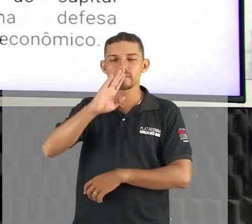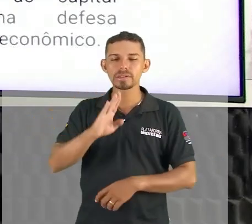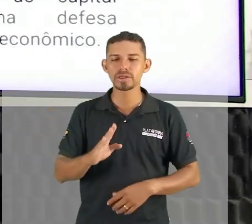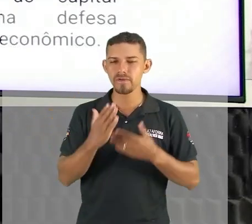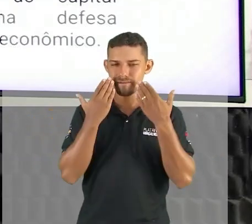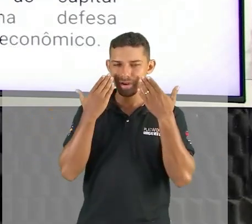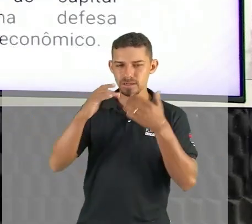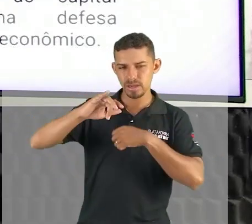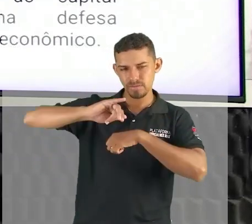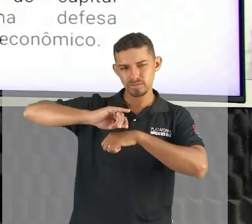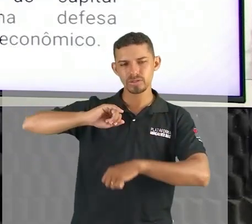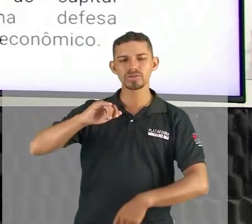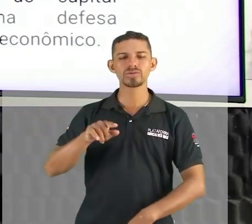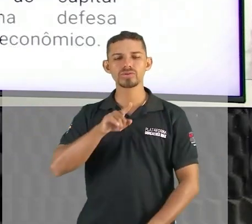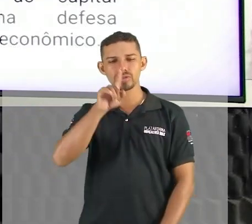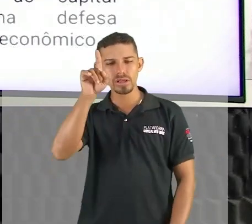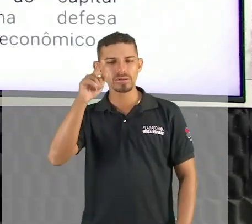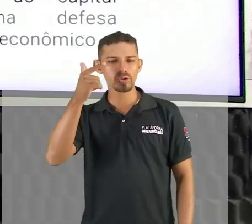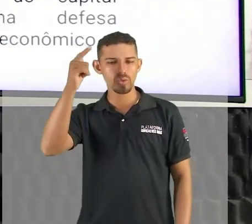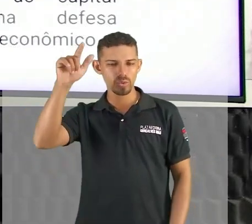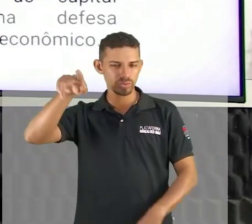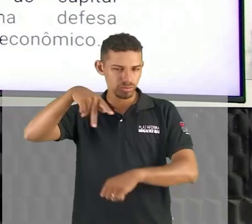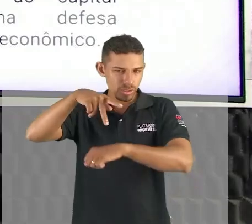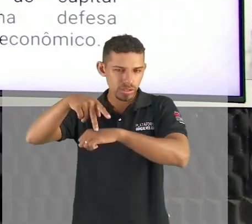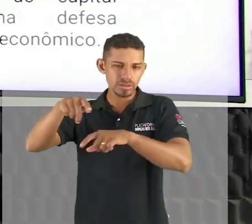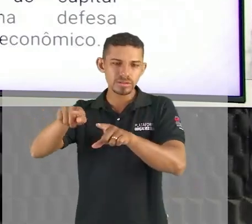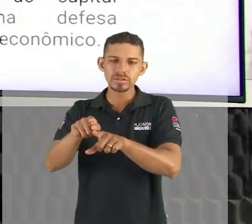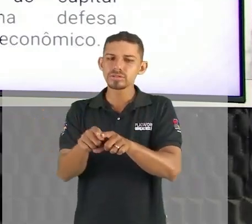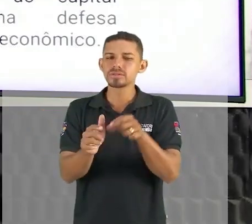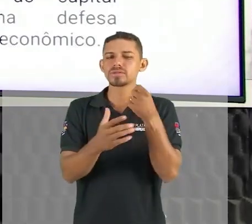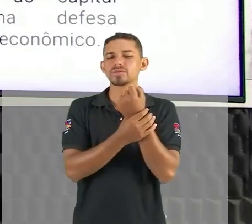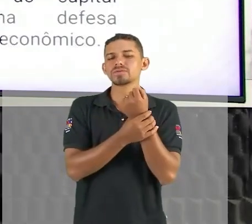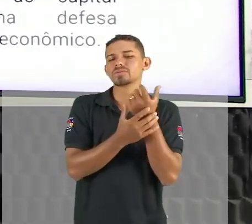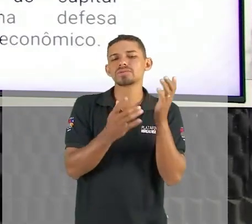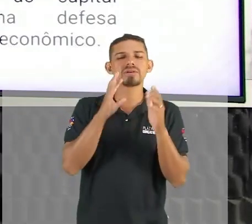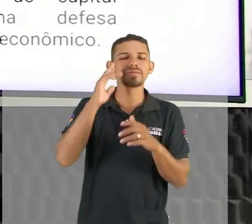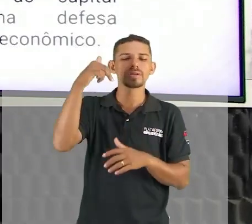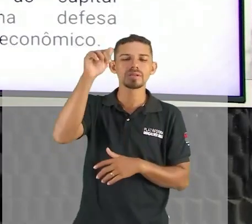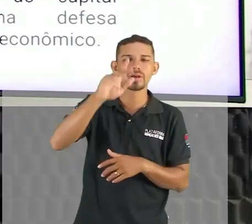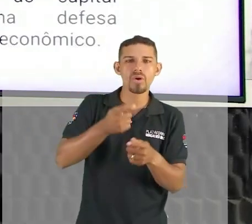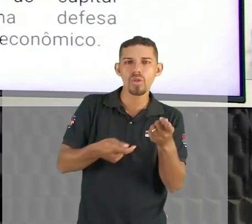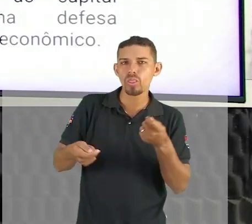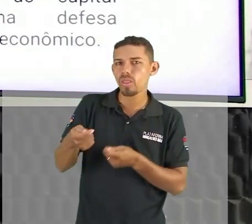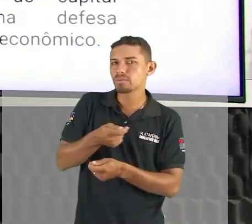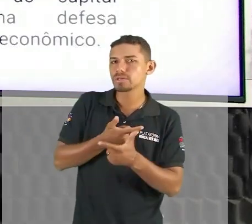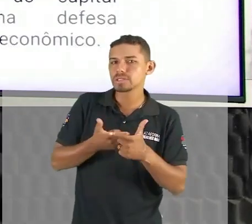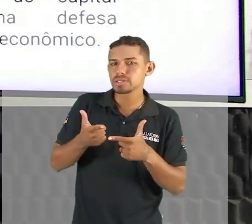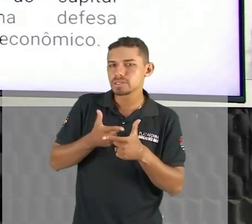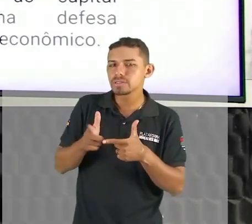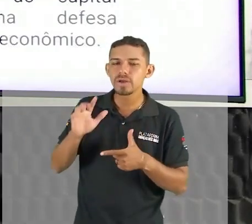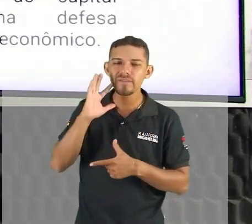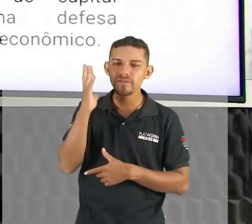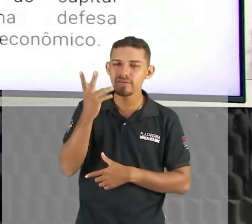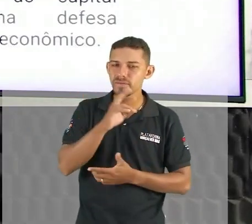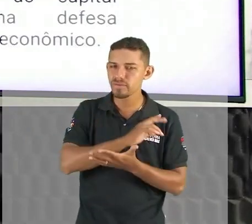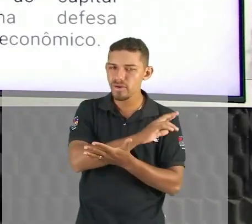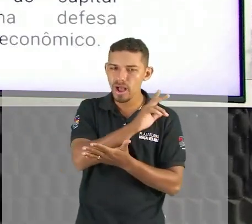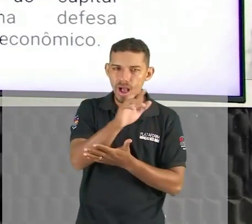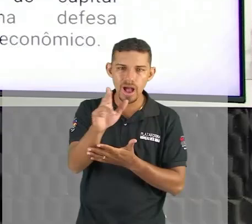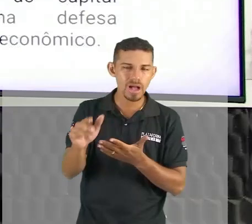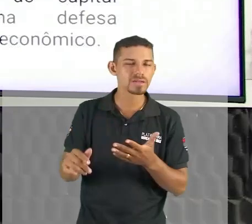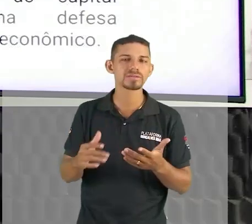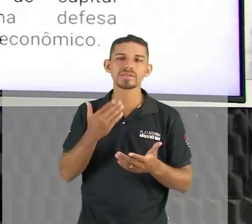na defesa incondicional do nacionalismo econômico, que trouxe uma série de coisas, né, que de fato estão